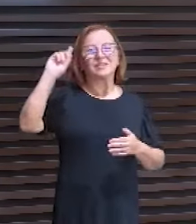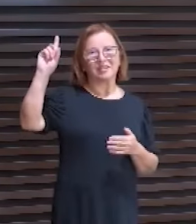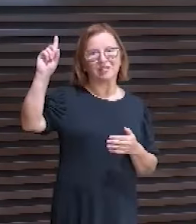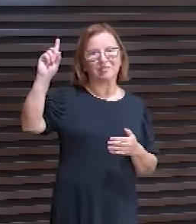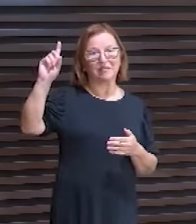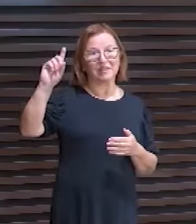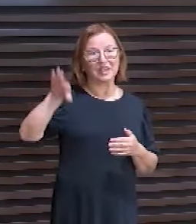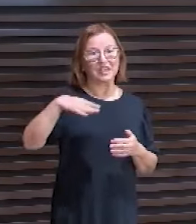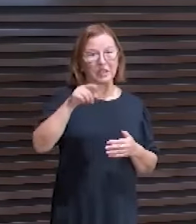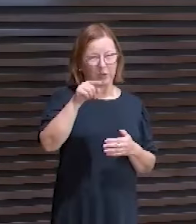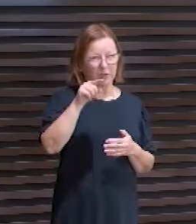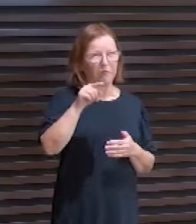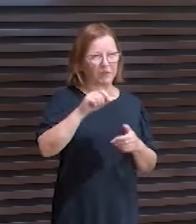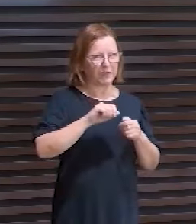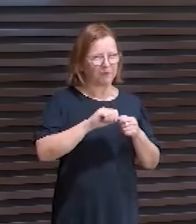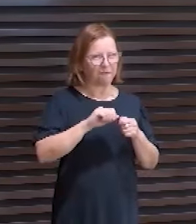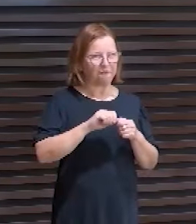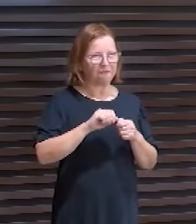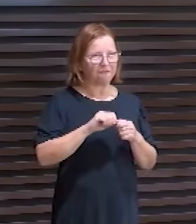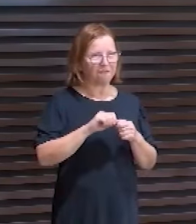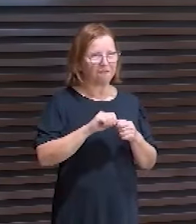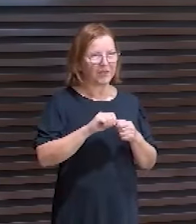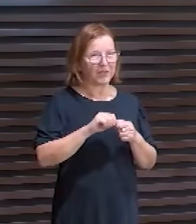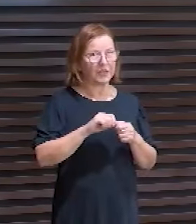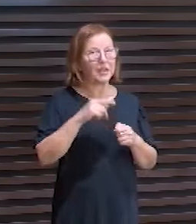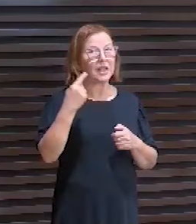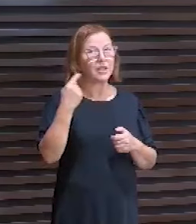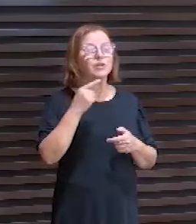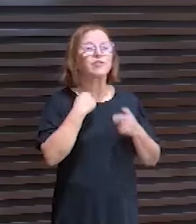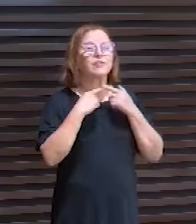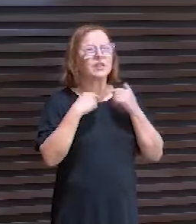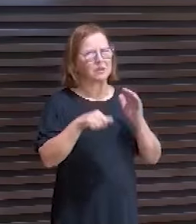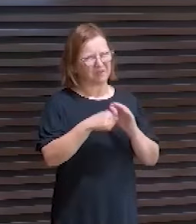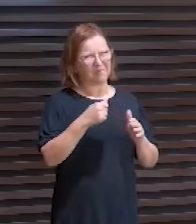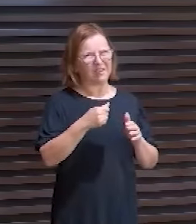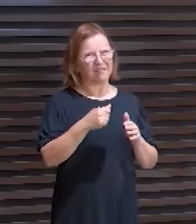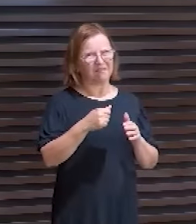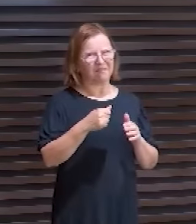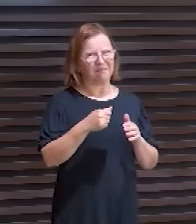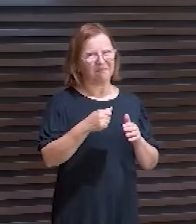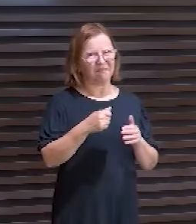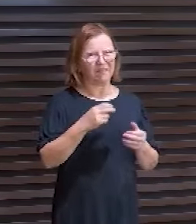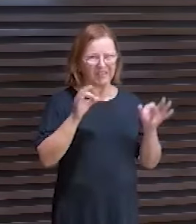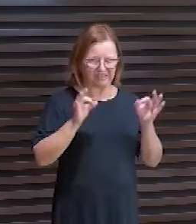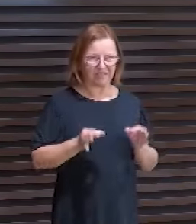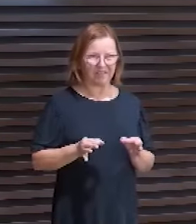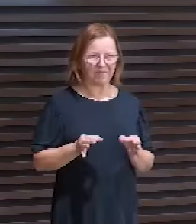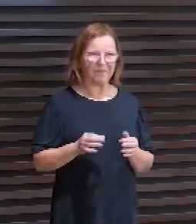a minha vontade e o reino de Deus depois eu vou dar um jeito é assim que